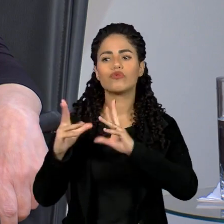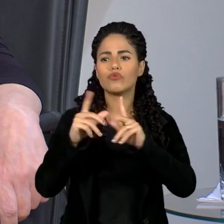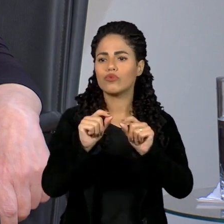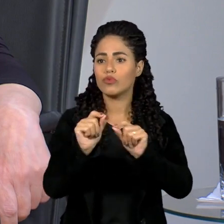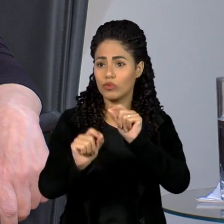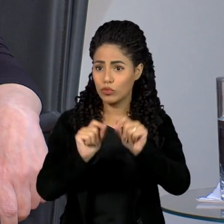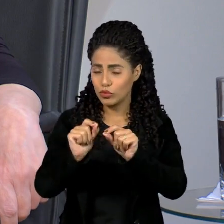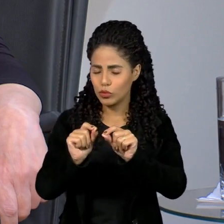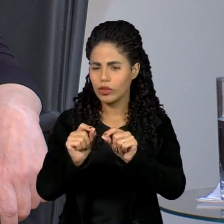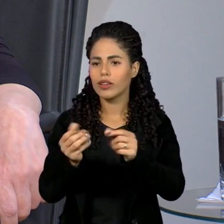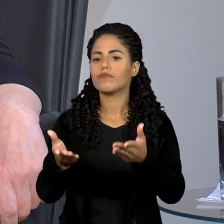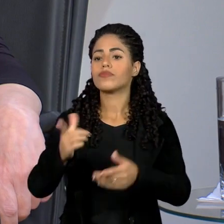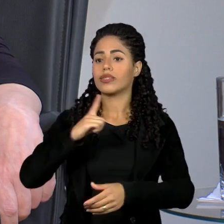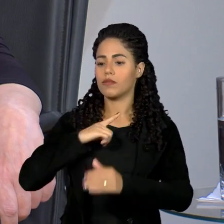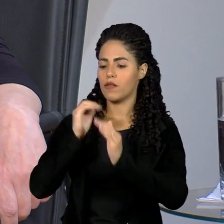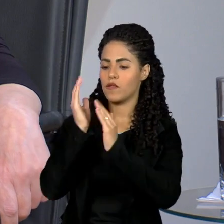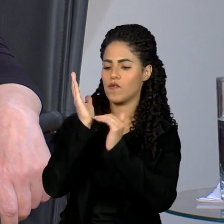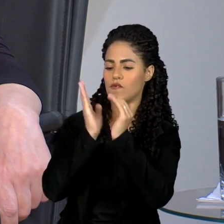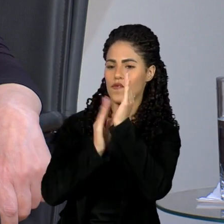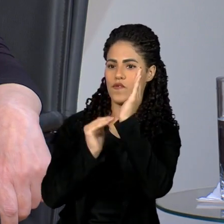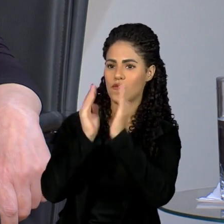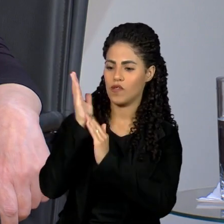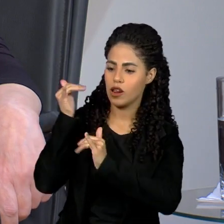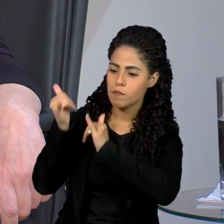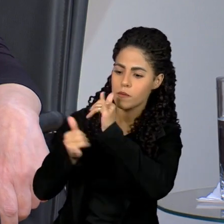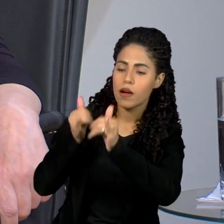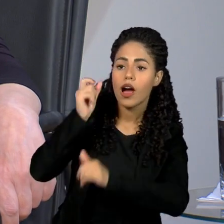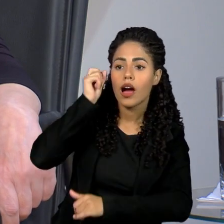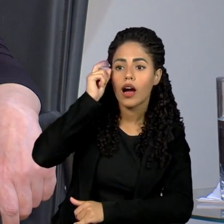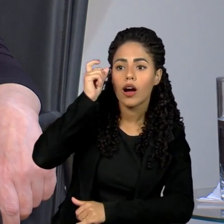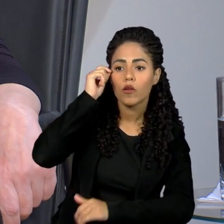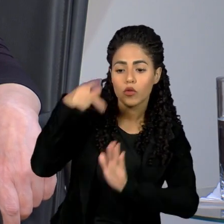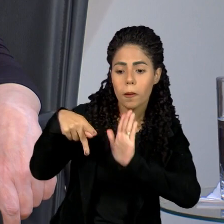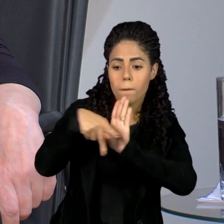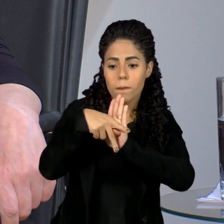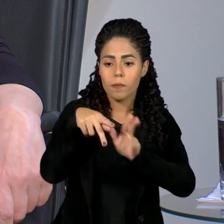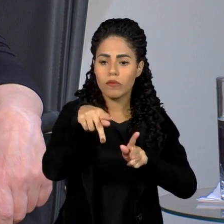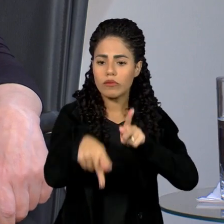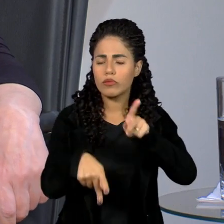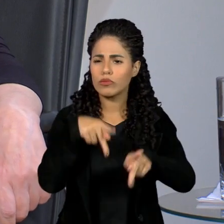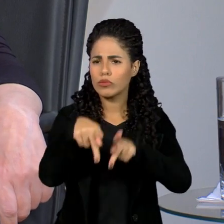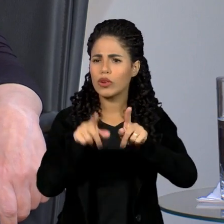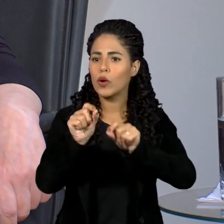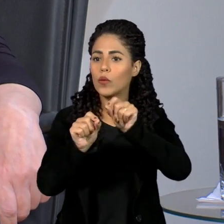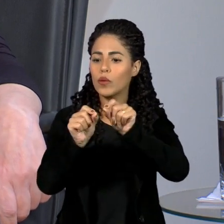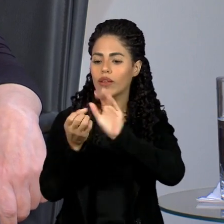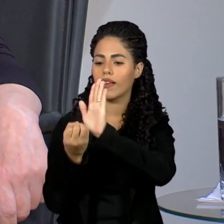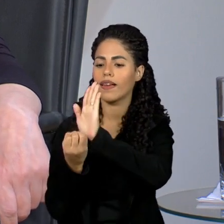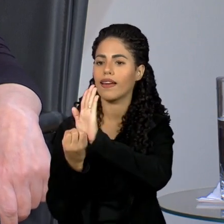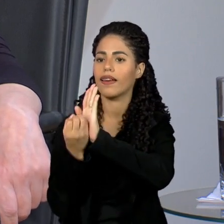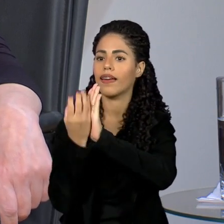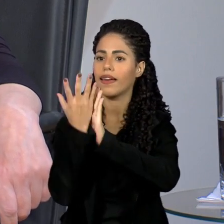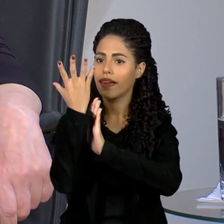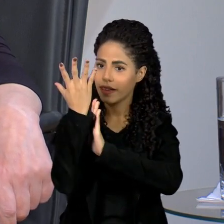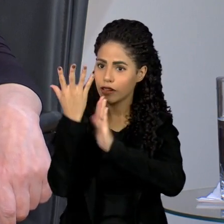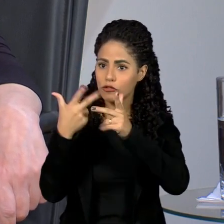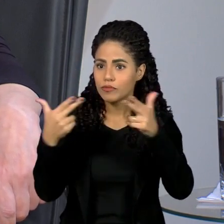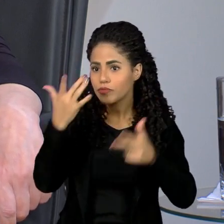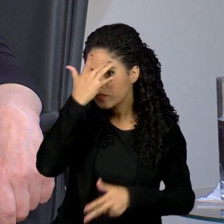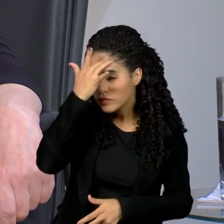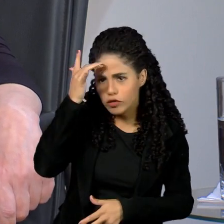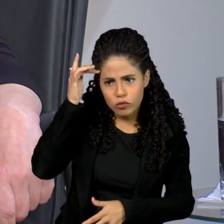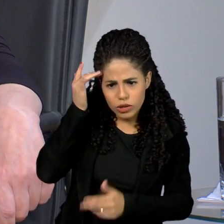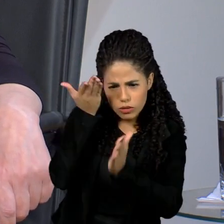e o folclore, ou a cultura popular, ela é uma criação de intelectuais,